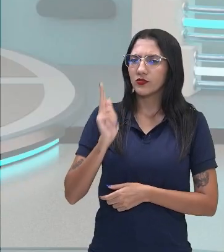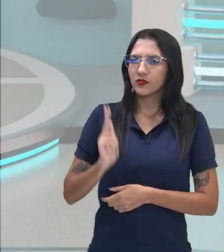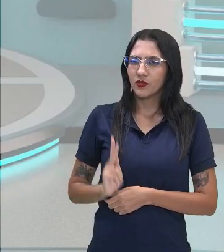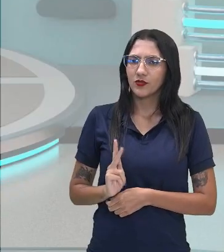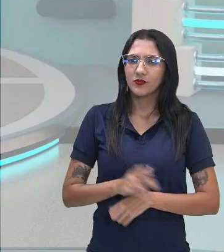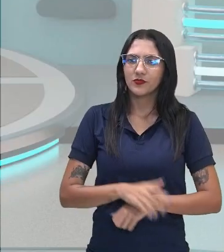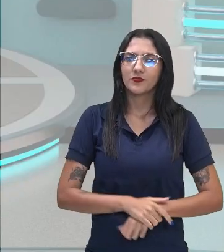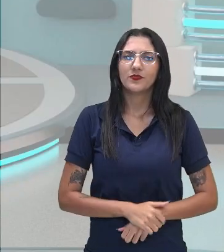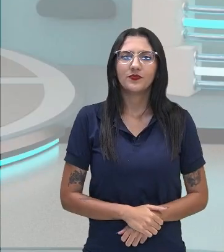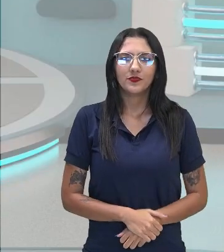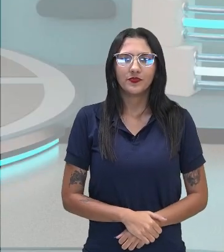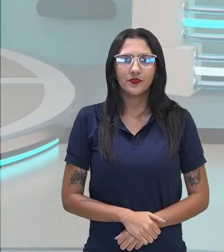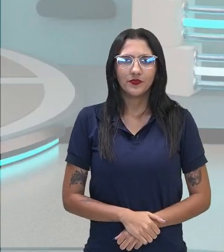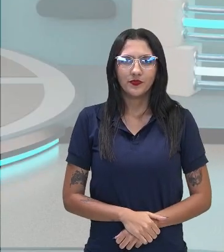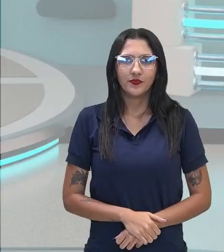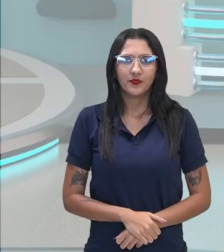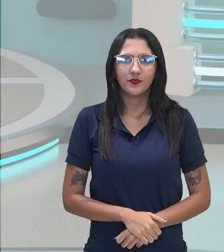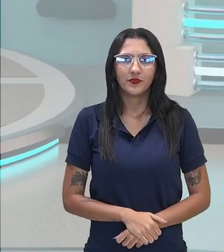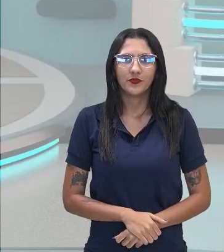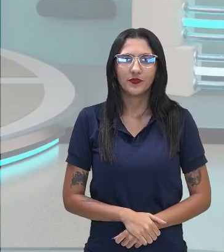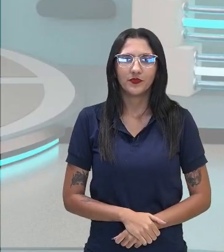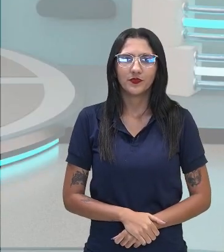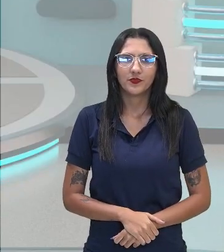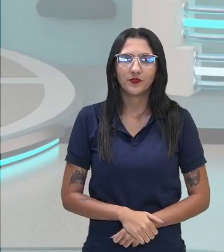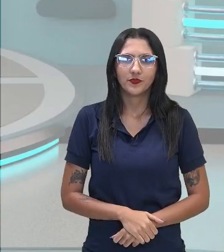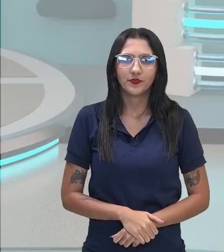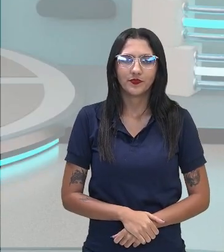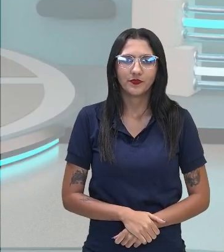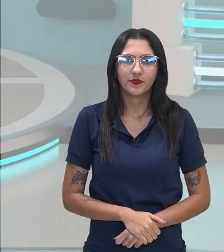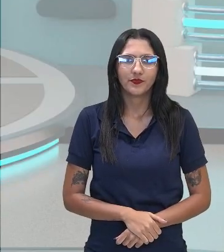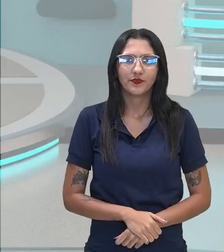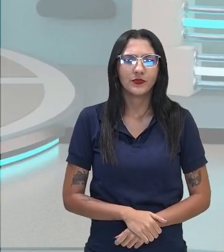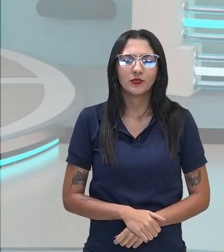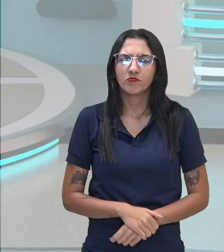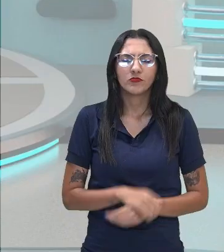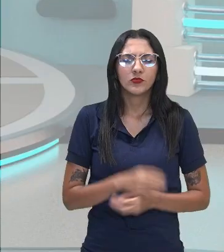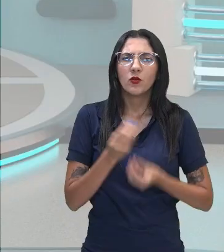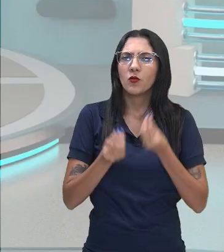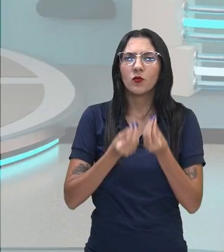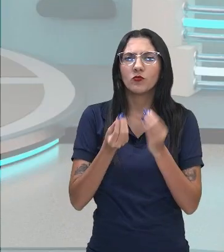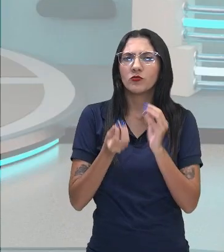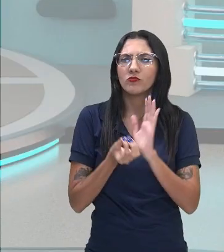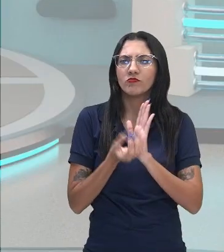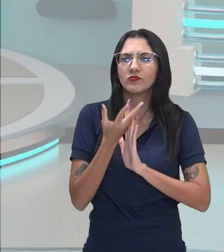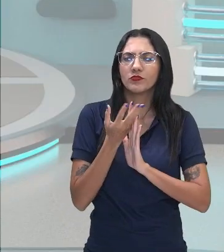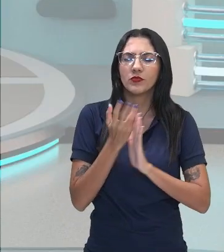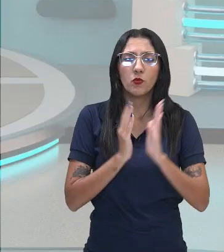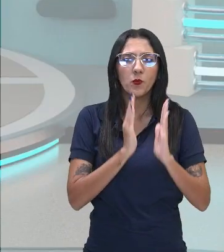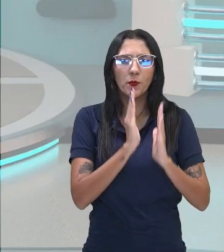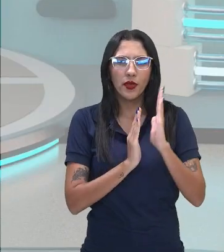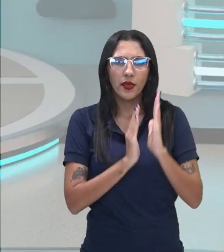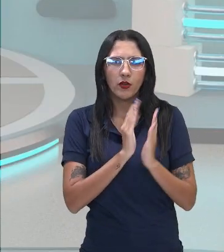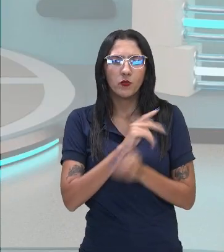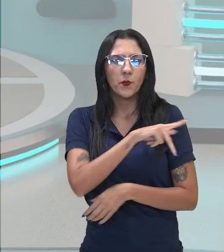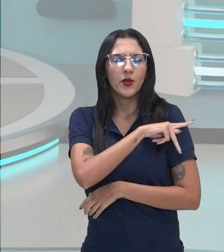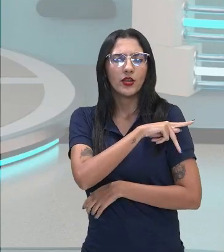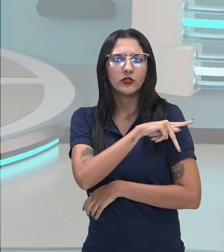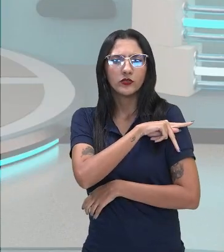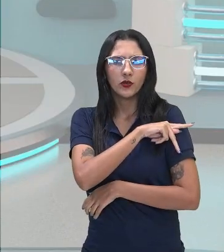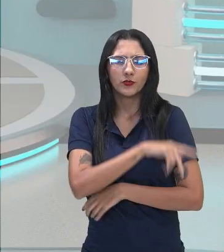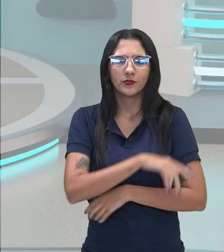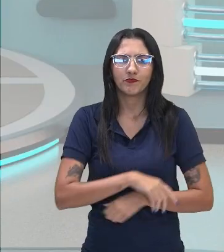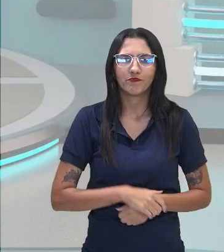Então, vamos primeiro lá onde tudo começou, num período chamado pré-história, onde o ser